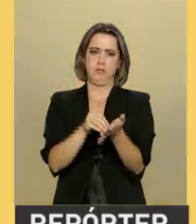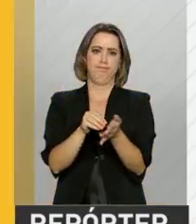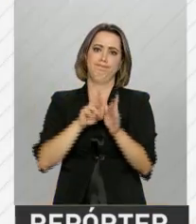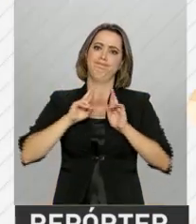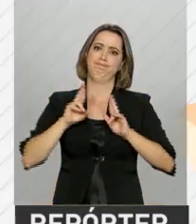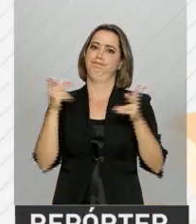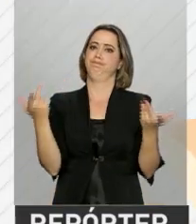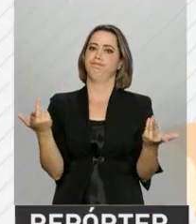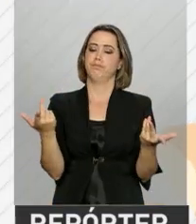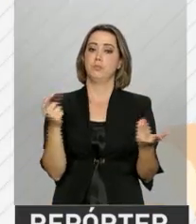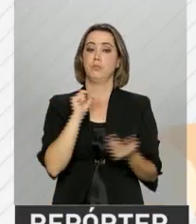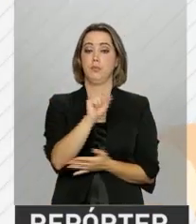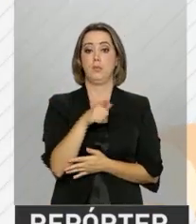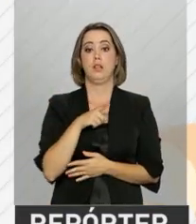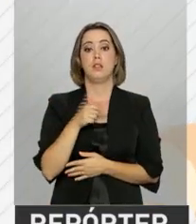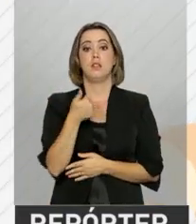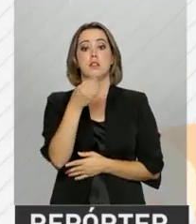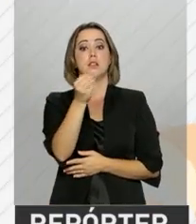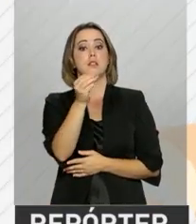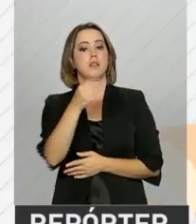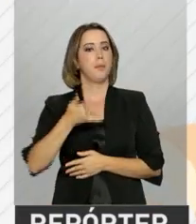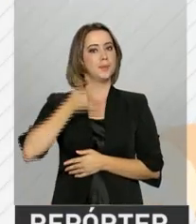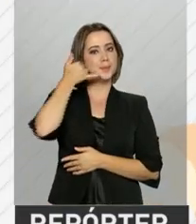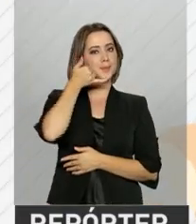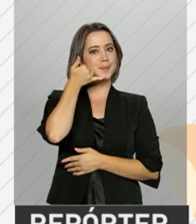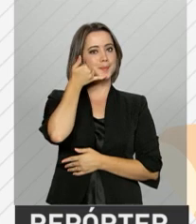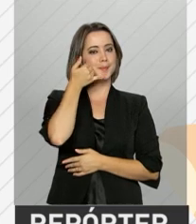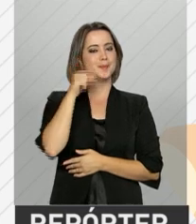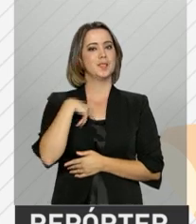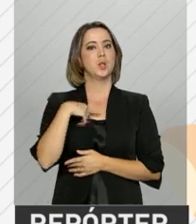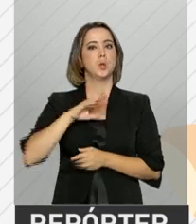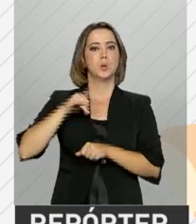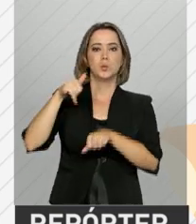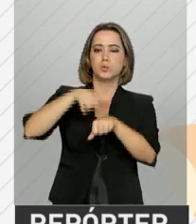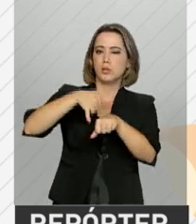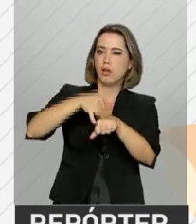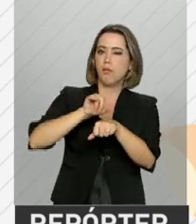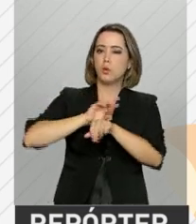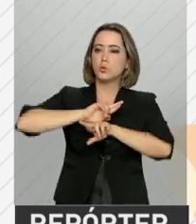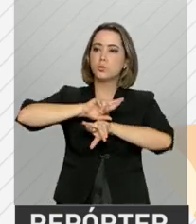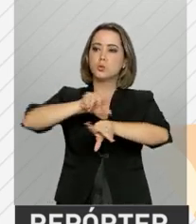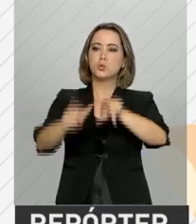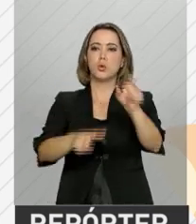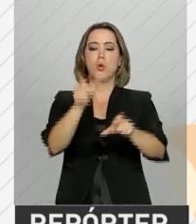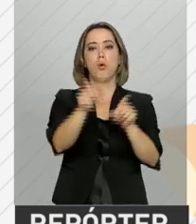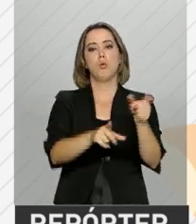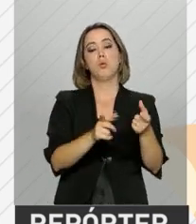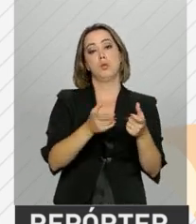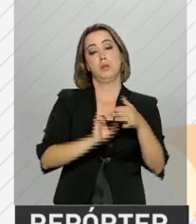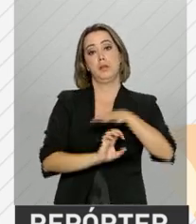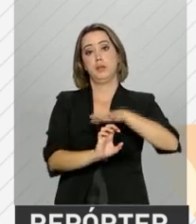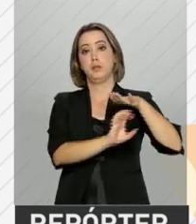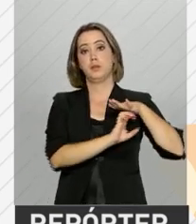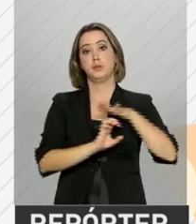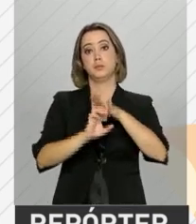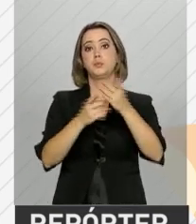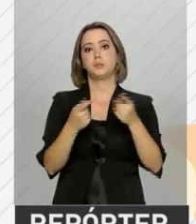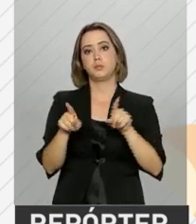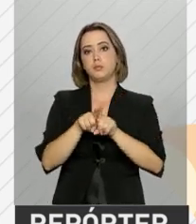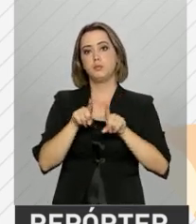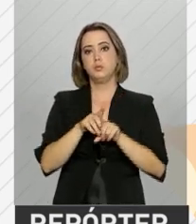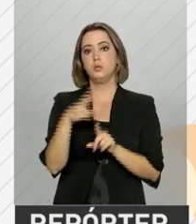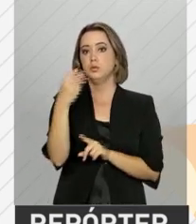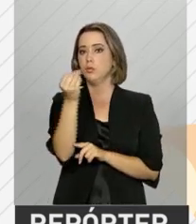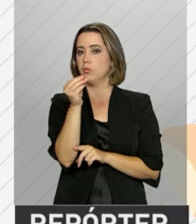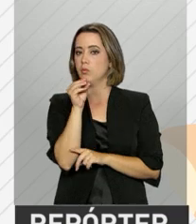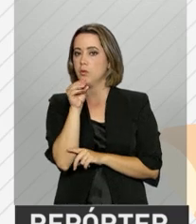né incluídos no pacote estão 100 minutos de ligações para telefones fixos e celulares de de qualquer operadora e cidade do país e ainda 30